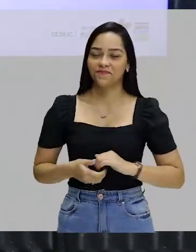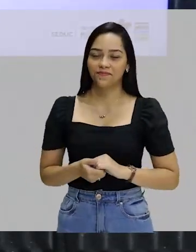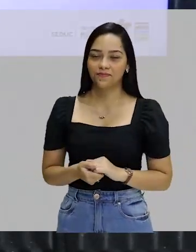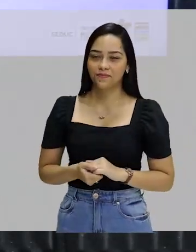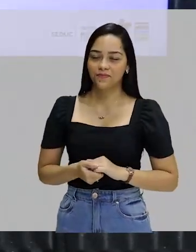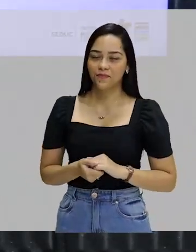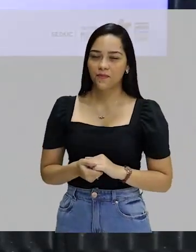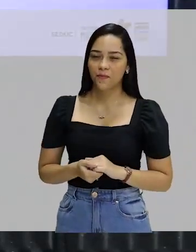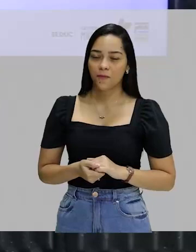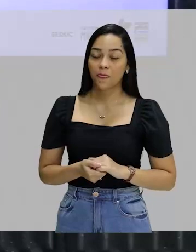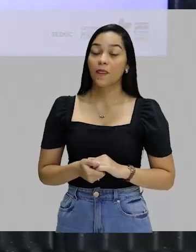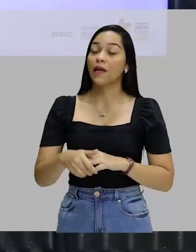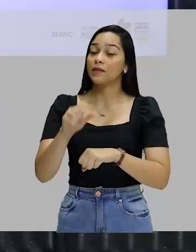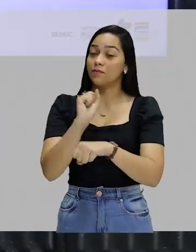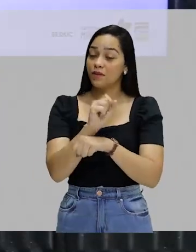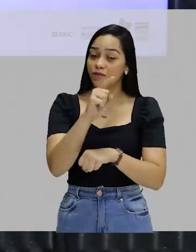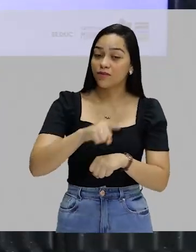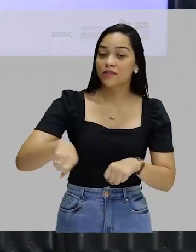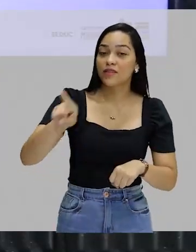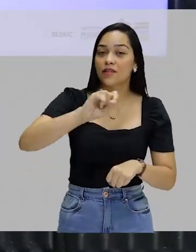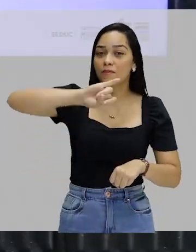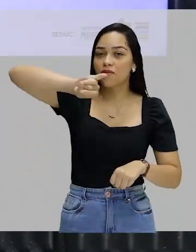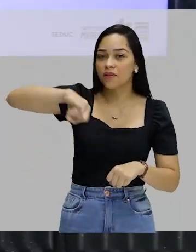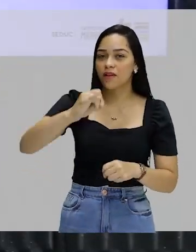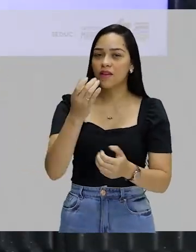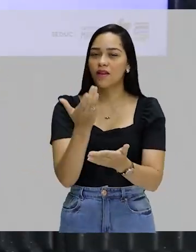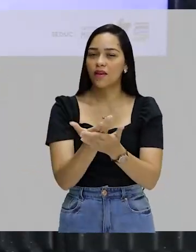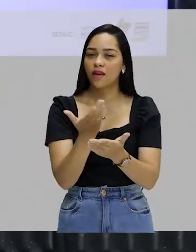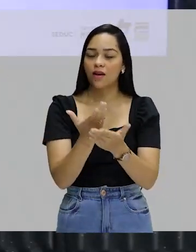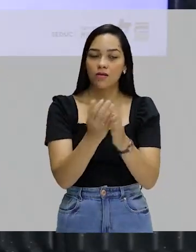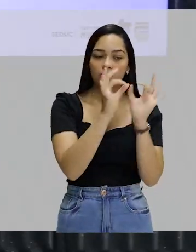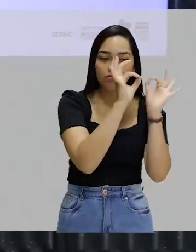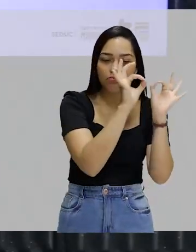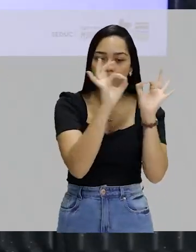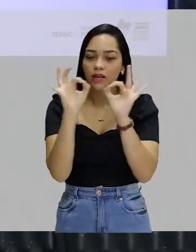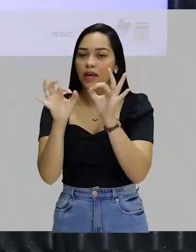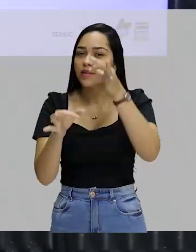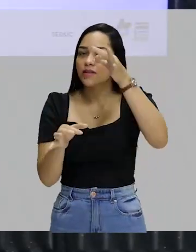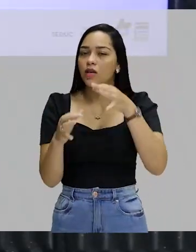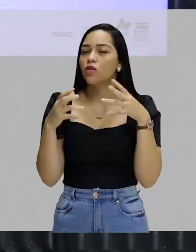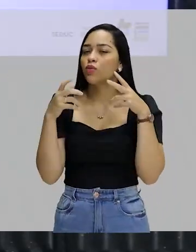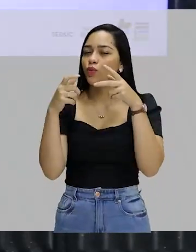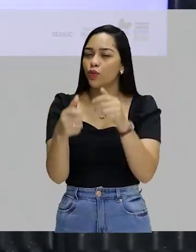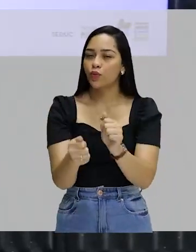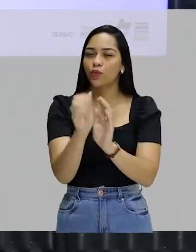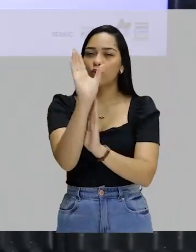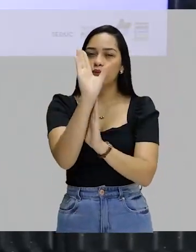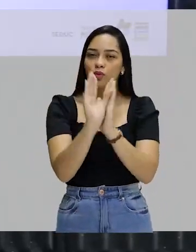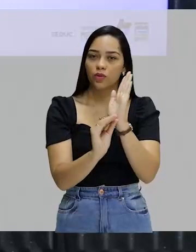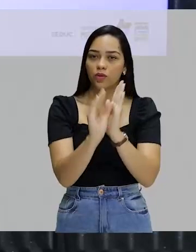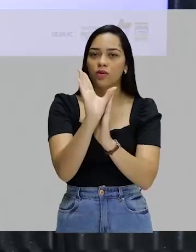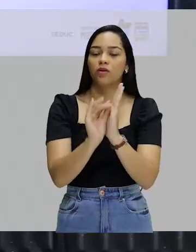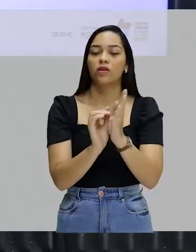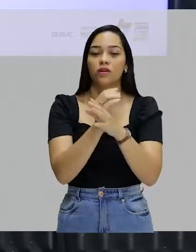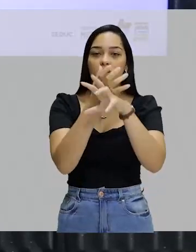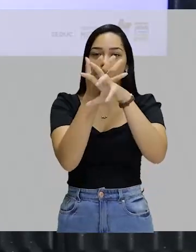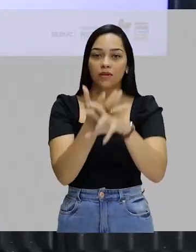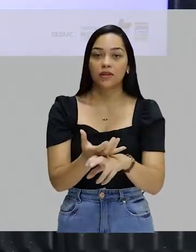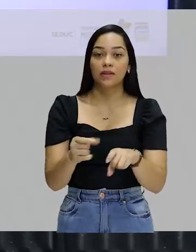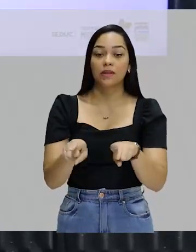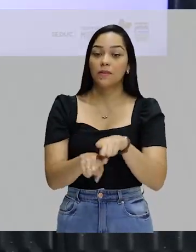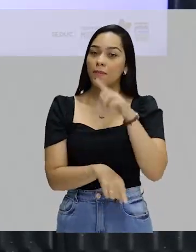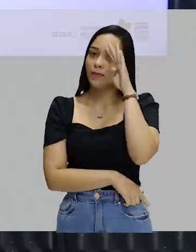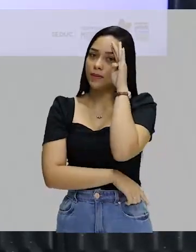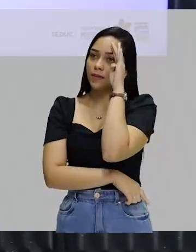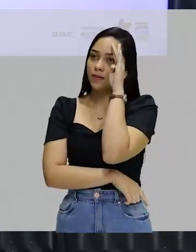Turminha, espero que vocês estejam aproveitando as nossas aulas, certo? Acompanhando direitinho todos os componentes curriculares e